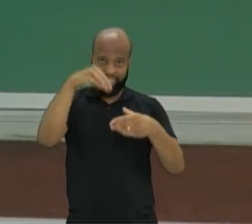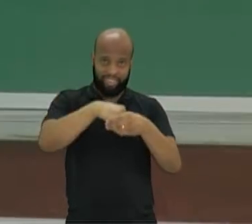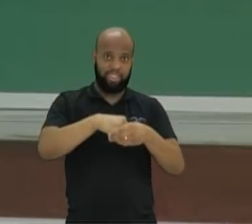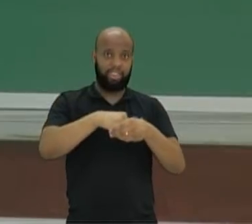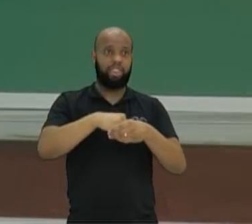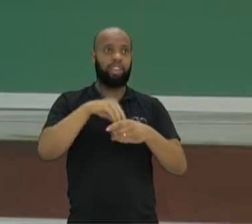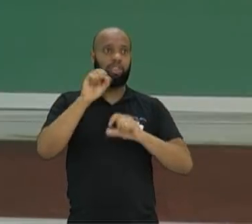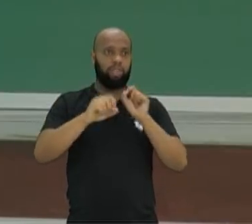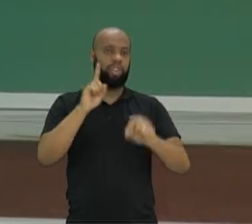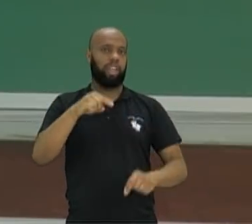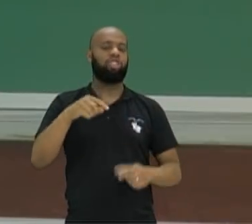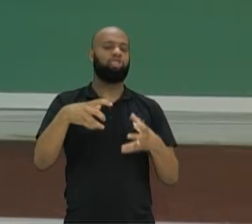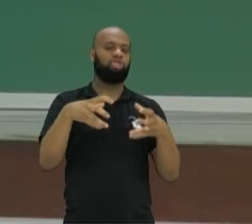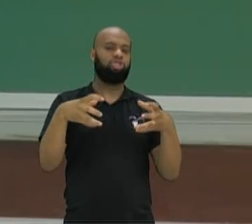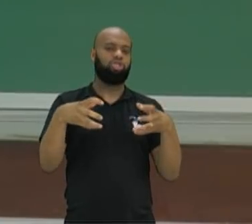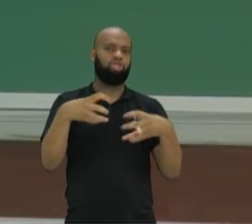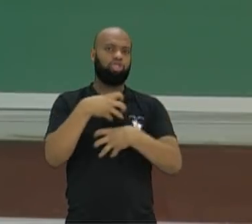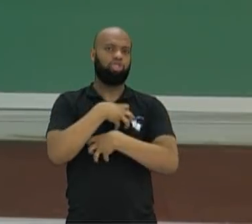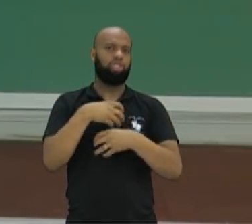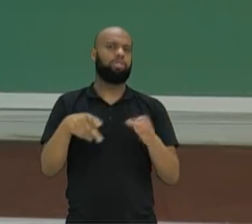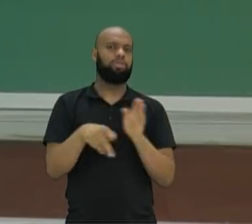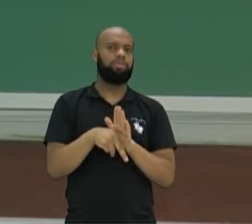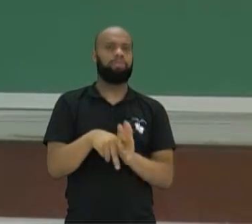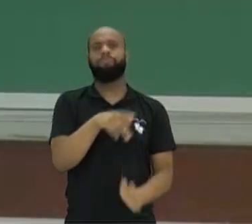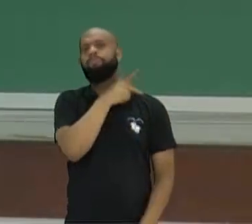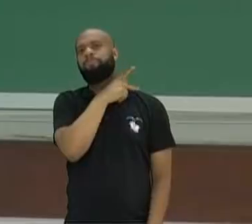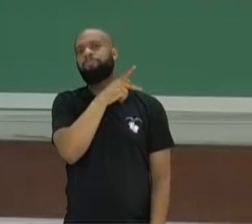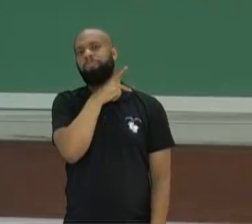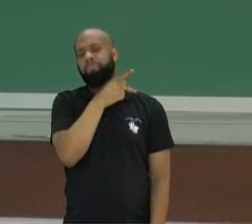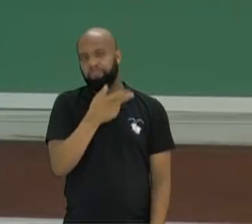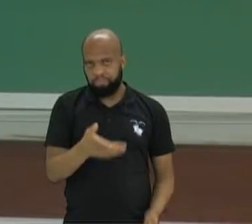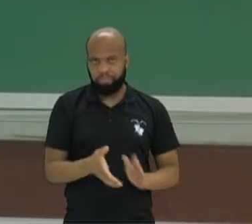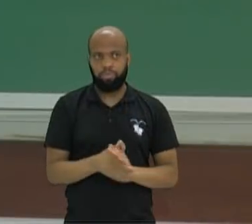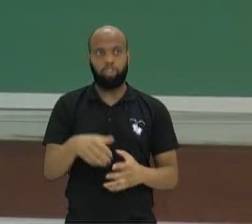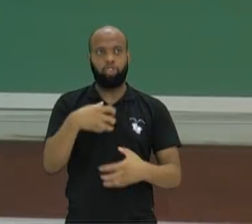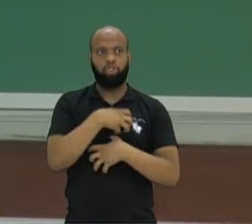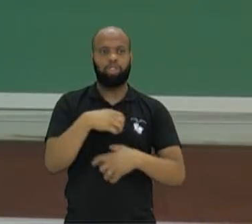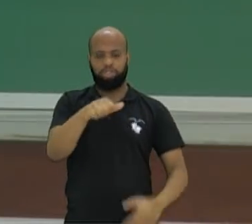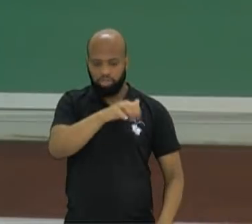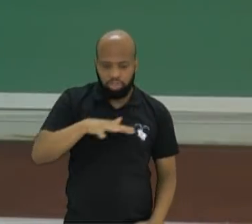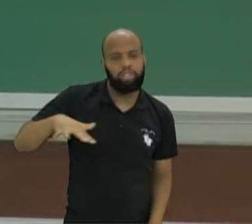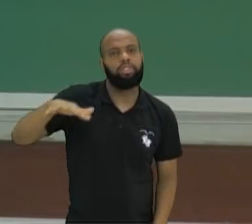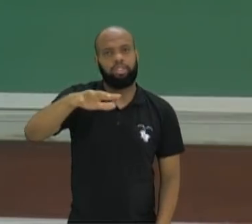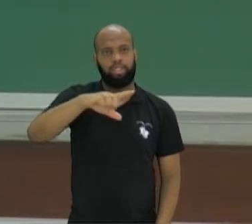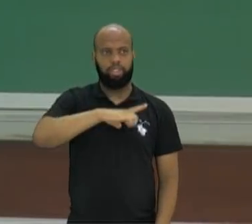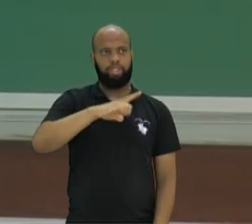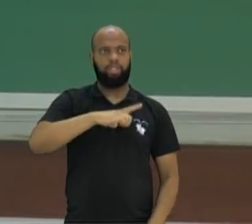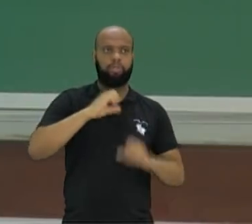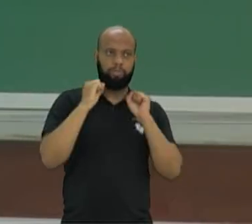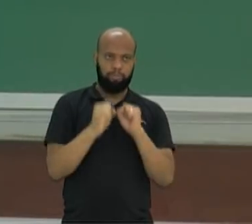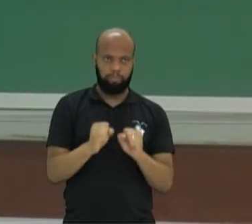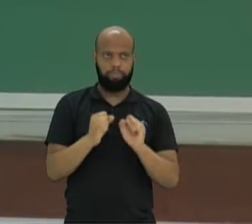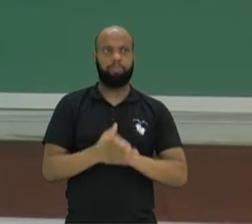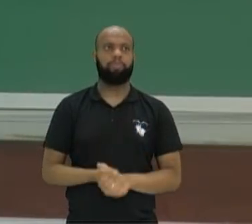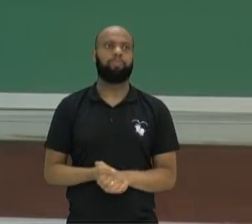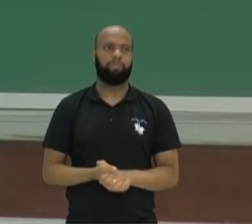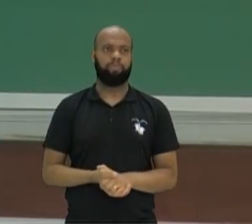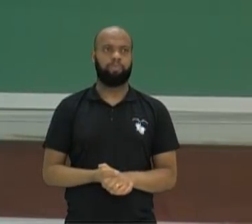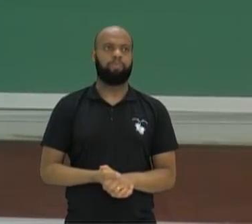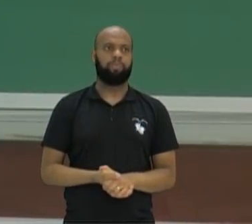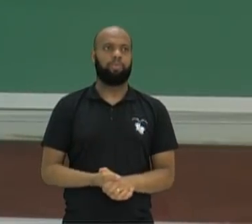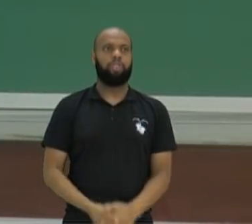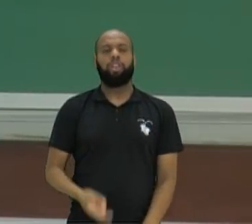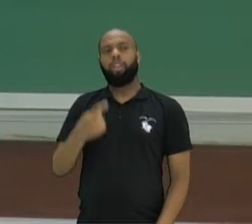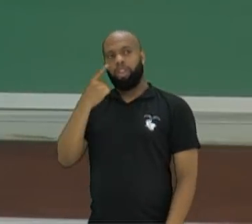como presbiterianos ou protestantes, não está errado. É um termo mais geral, mais genérico, mas pode, não está errado.